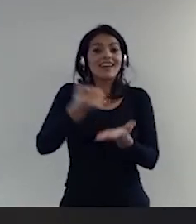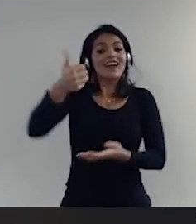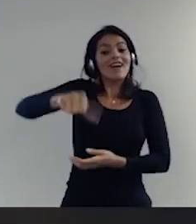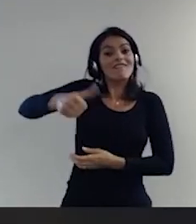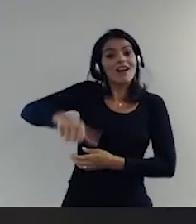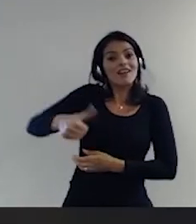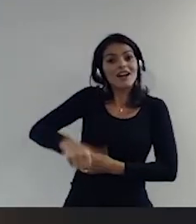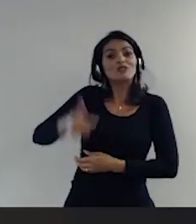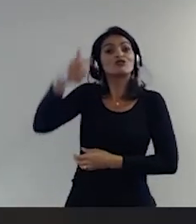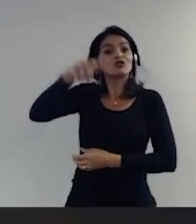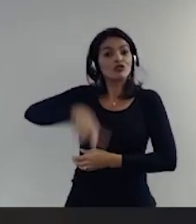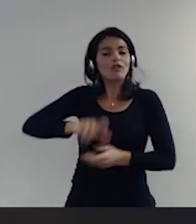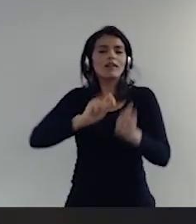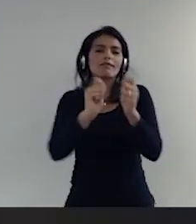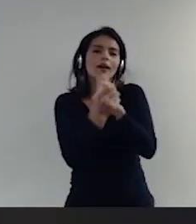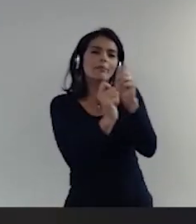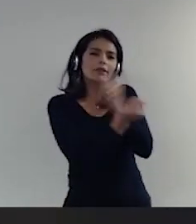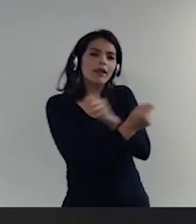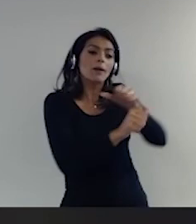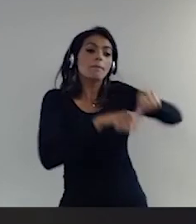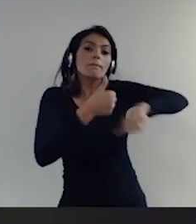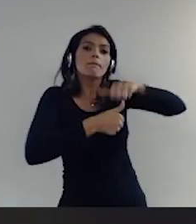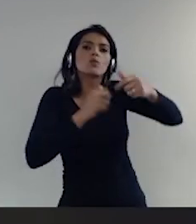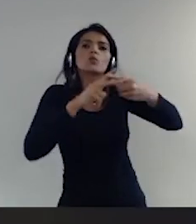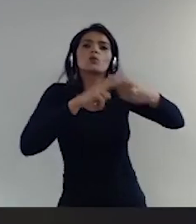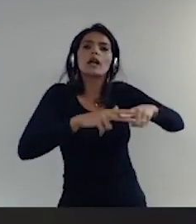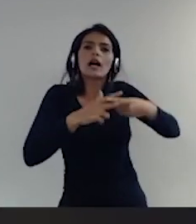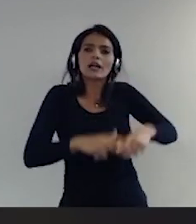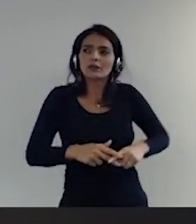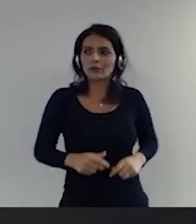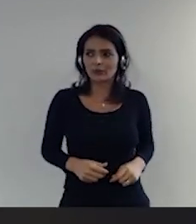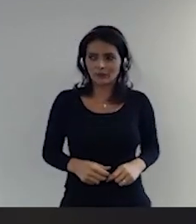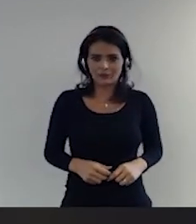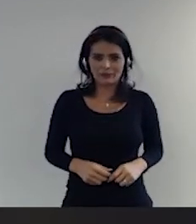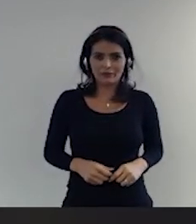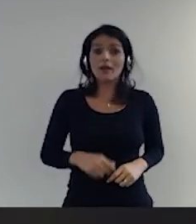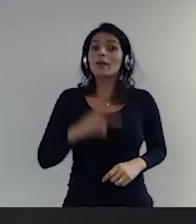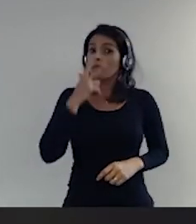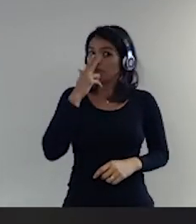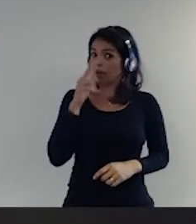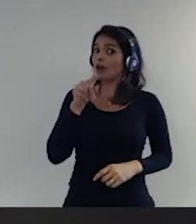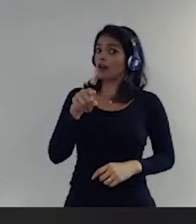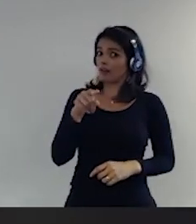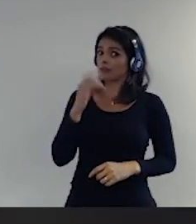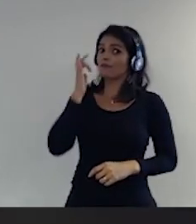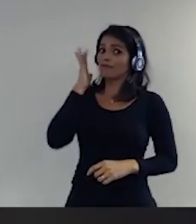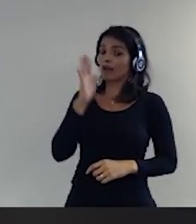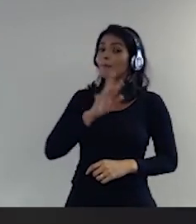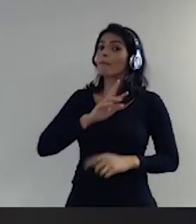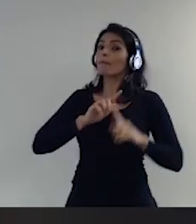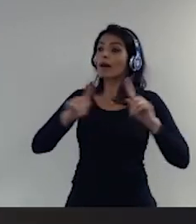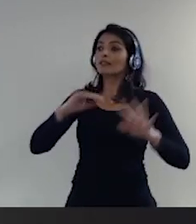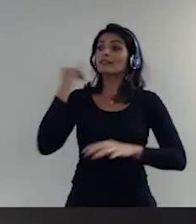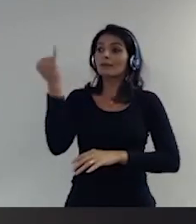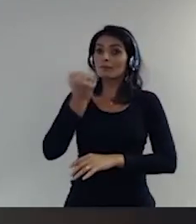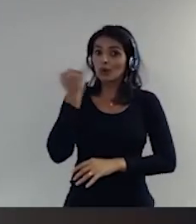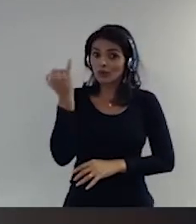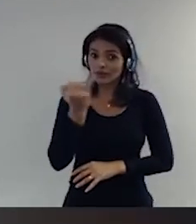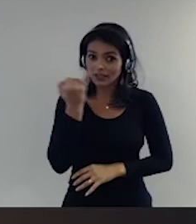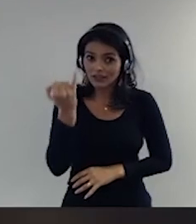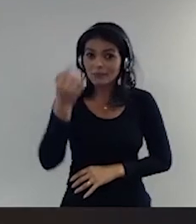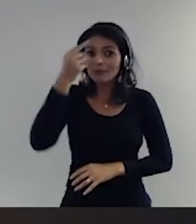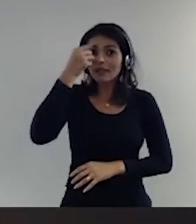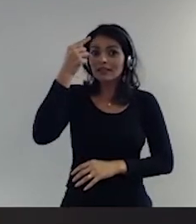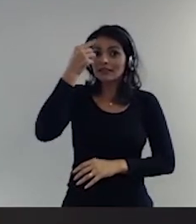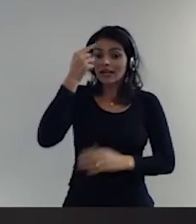revistos, que estão a ser adaptados, que estão a ser modificados. Aquilo que me parece talvez importante pensar